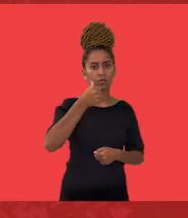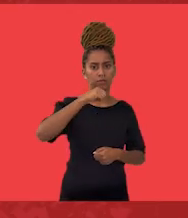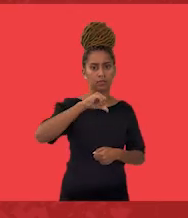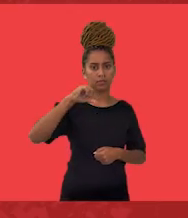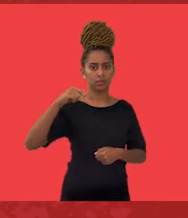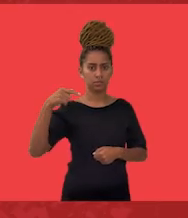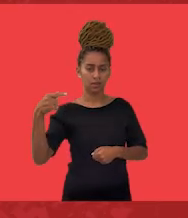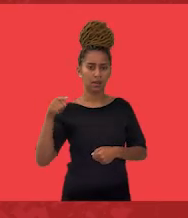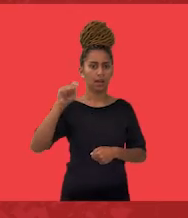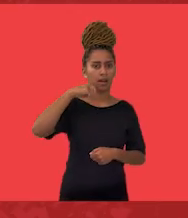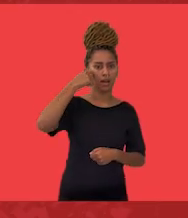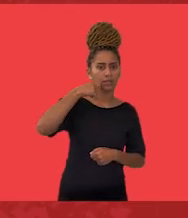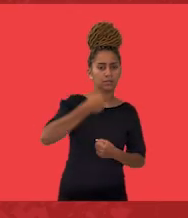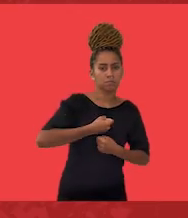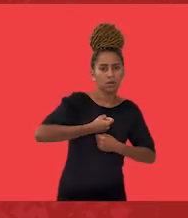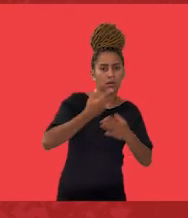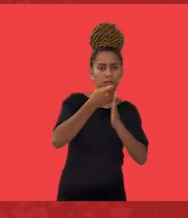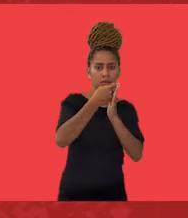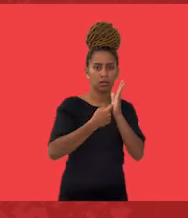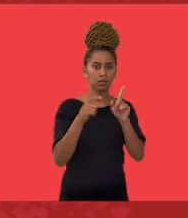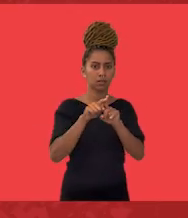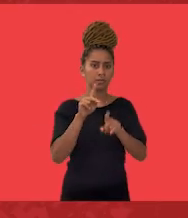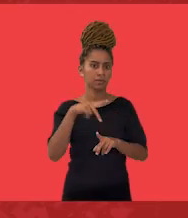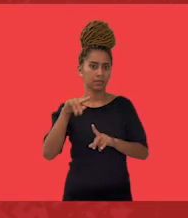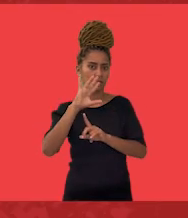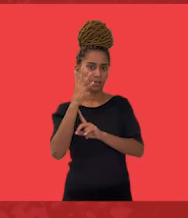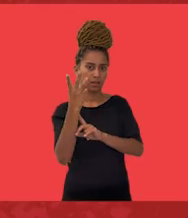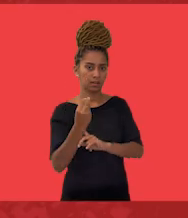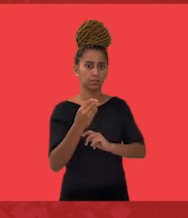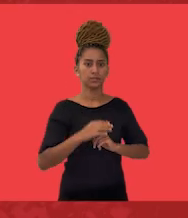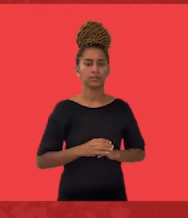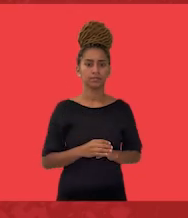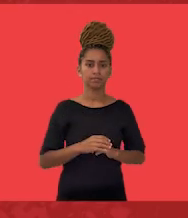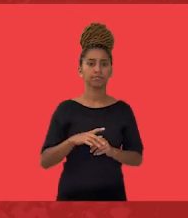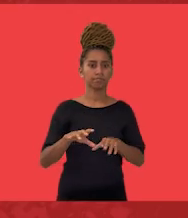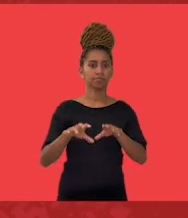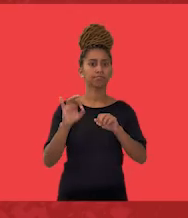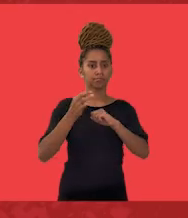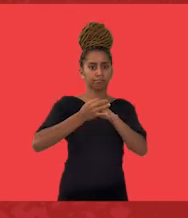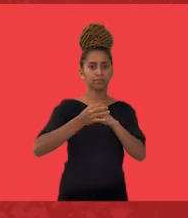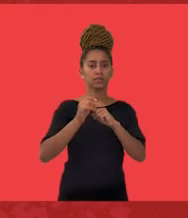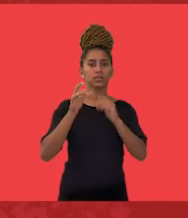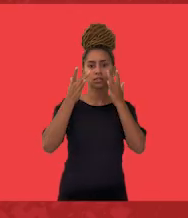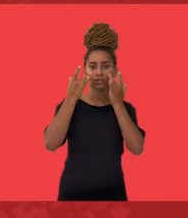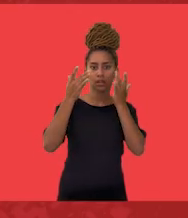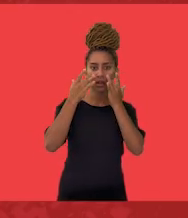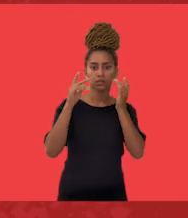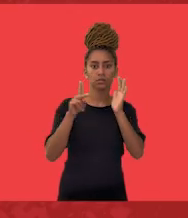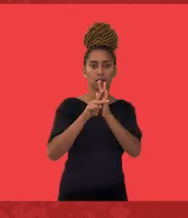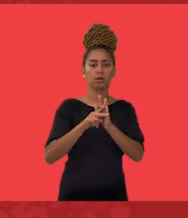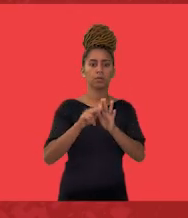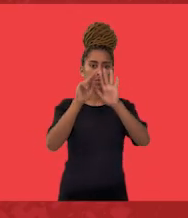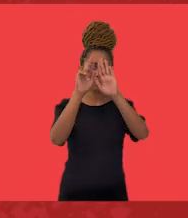cores? Talvez já rosinha e salmão, preservando por este difícil